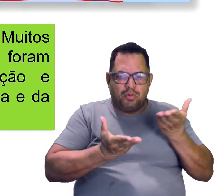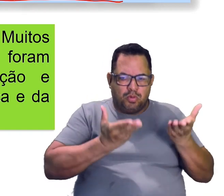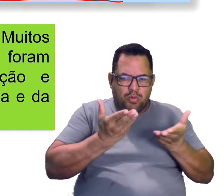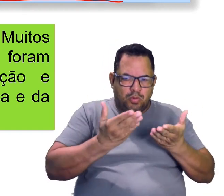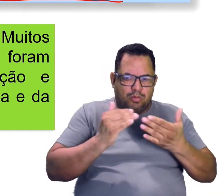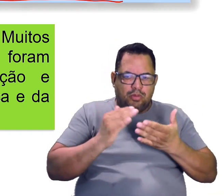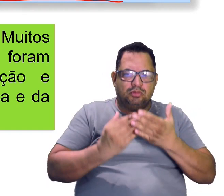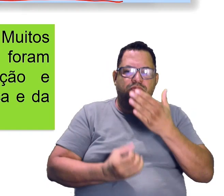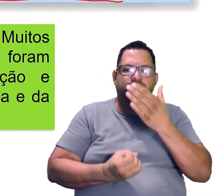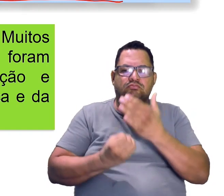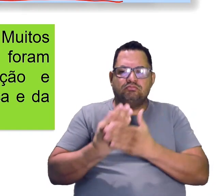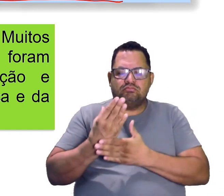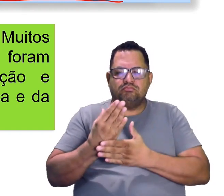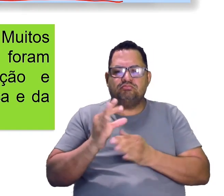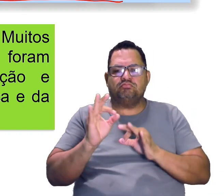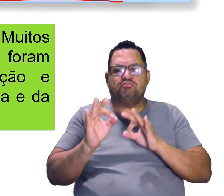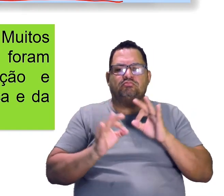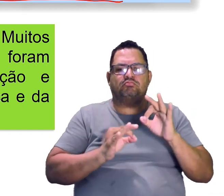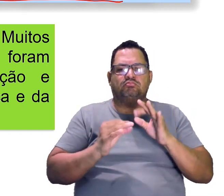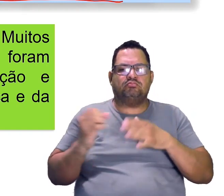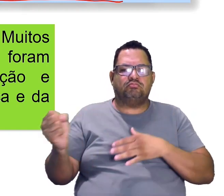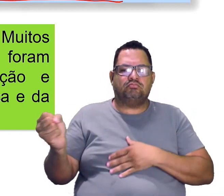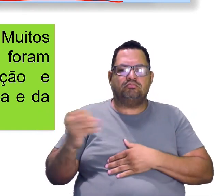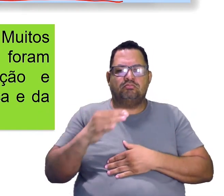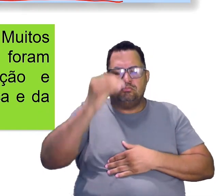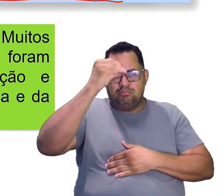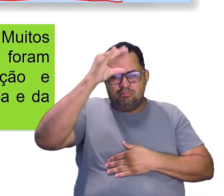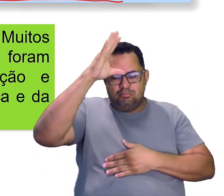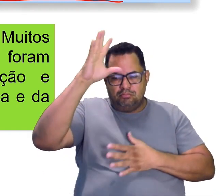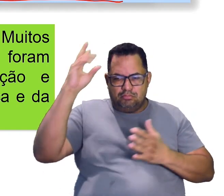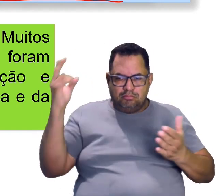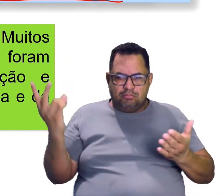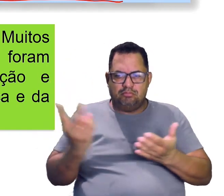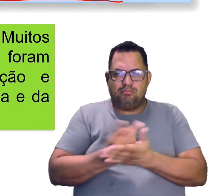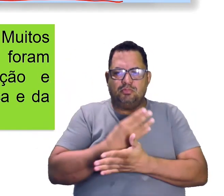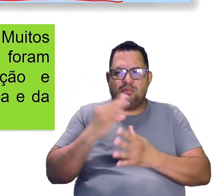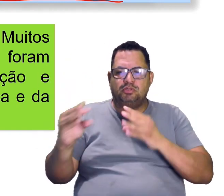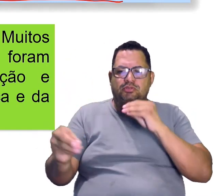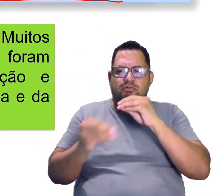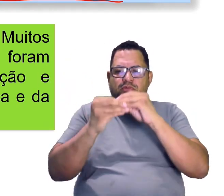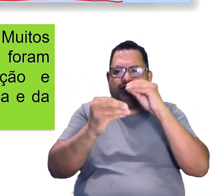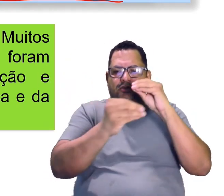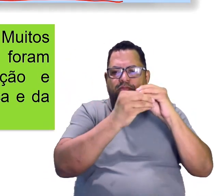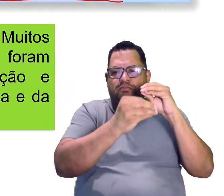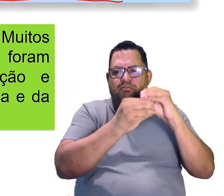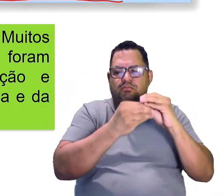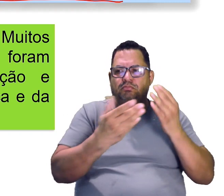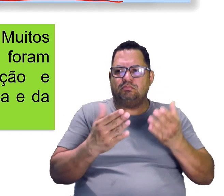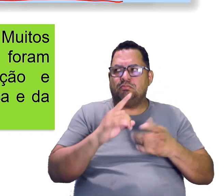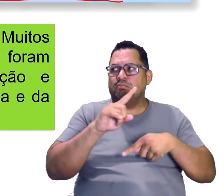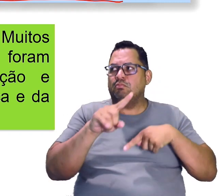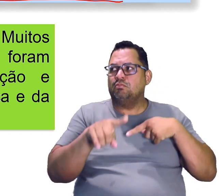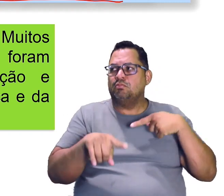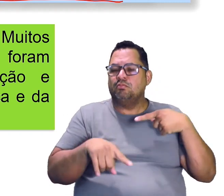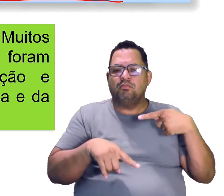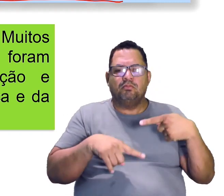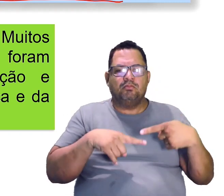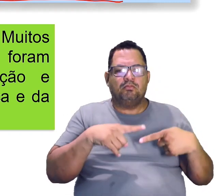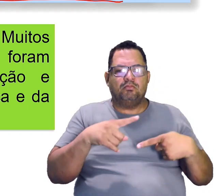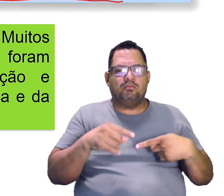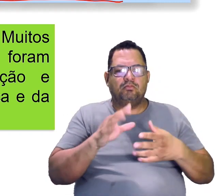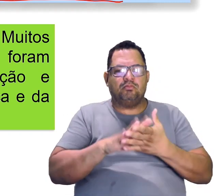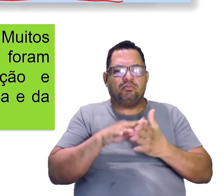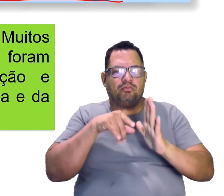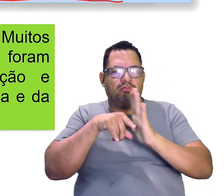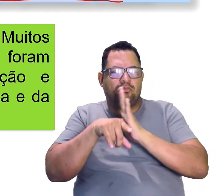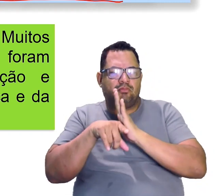foi gerando, com o passar do tempo, novos conhecimentos foram acontecendo. Foi, entanto, que depois de tantas